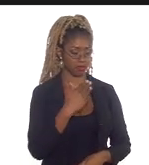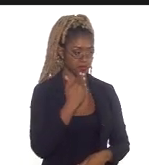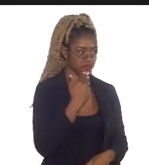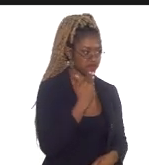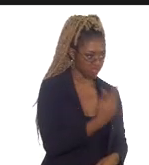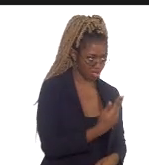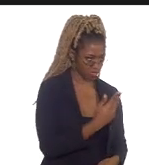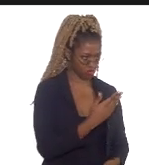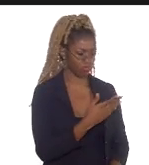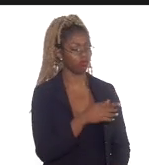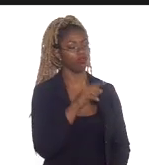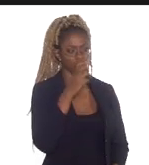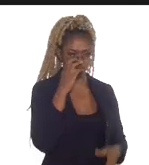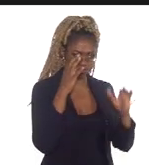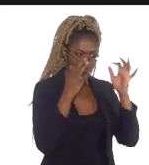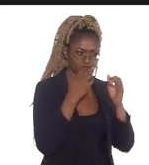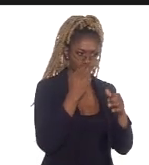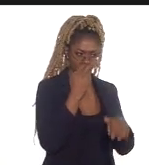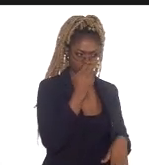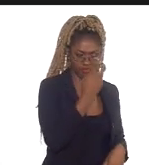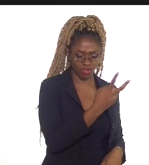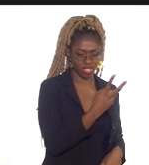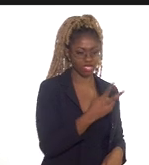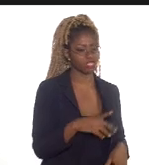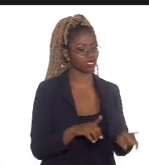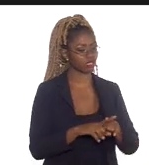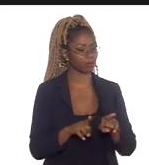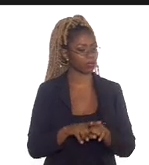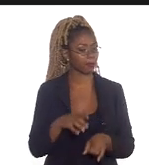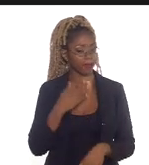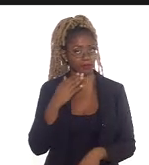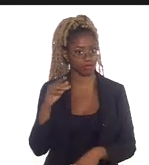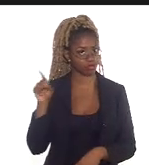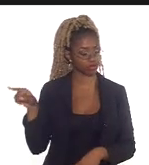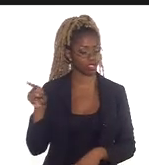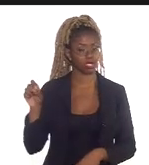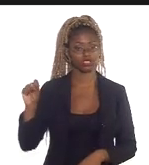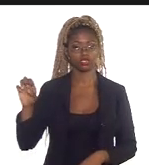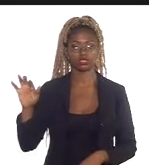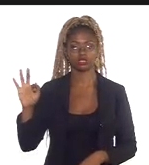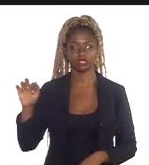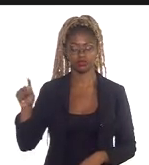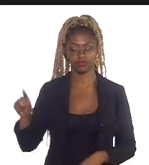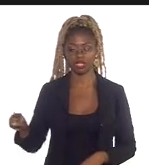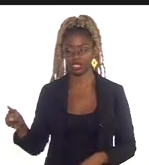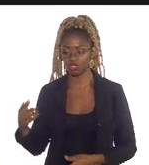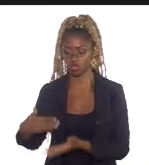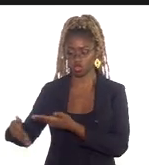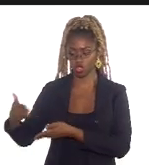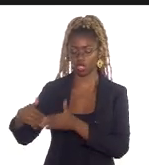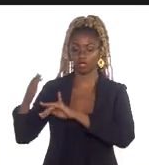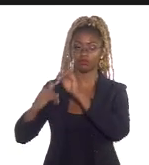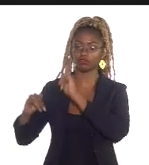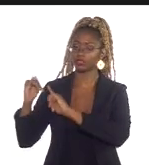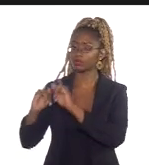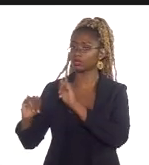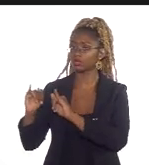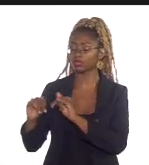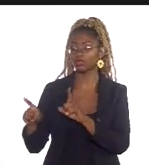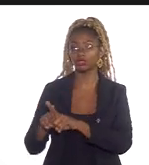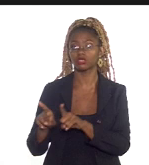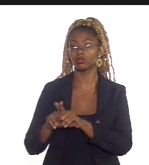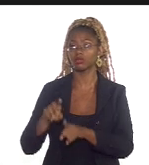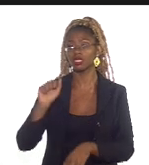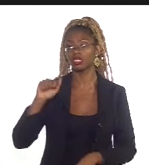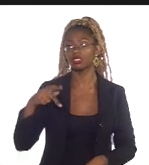se precisar de subsídios, pede a Cefaz, se precisar de informações, pede a ANP. Por fim, a ANP distribui e